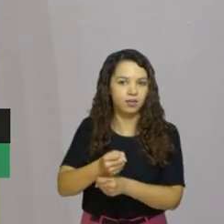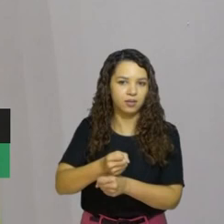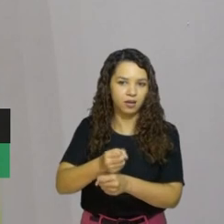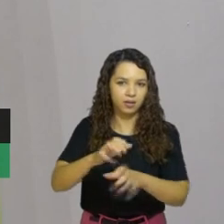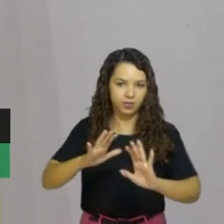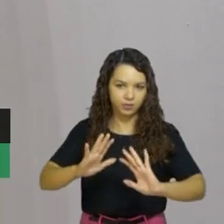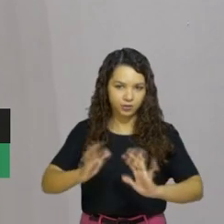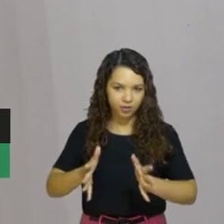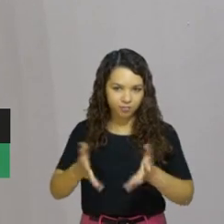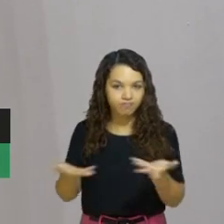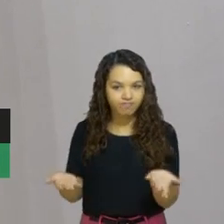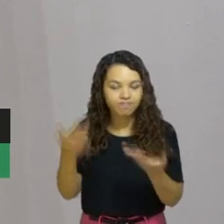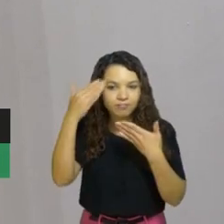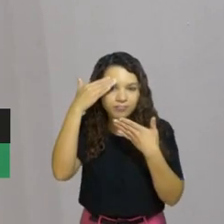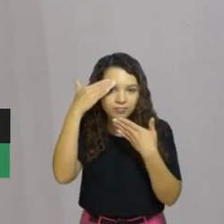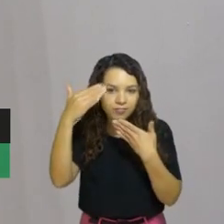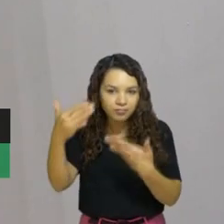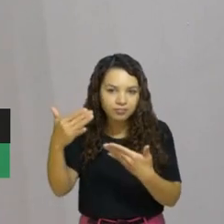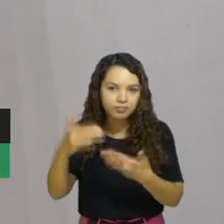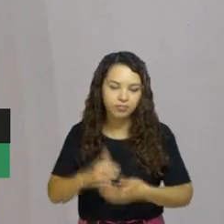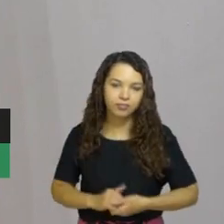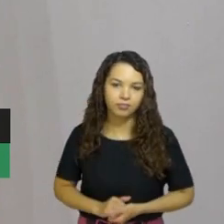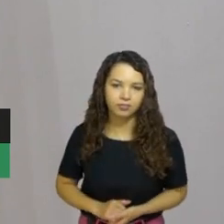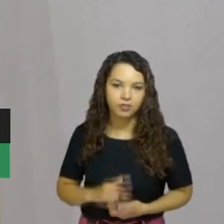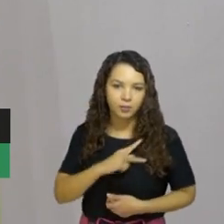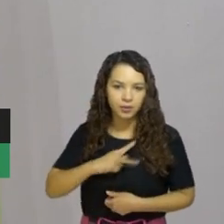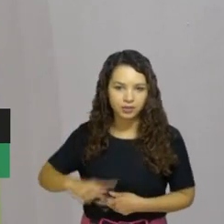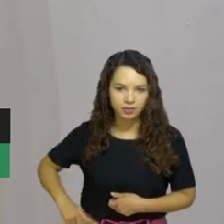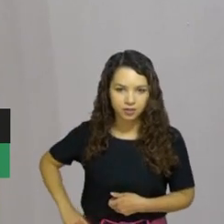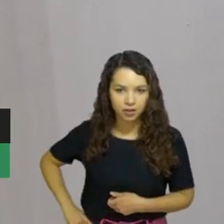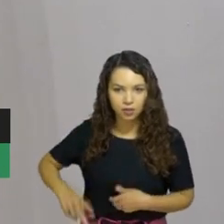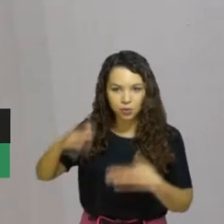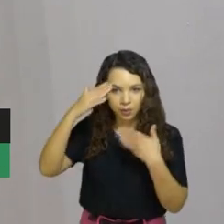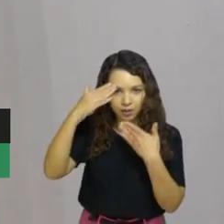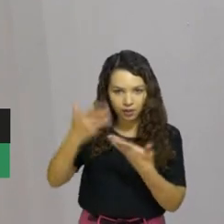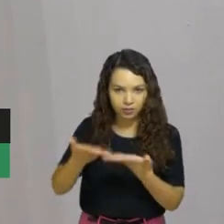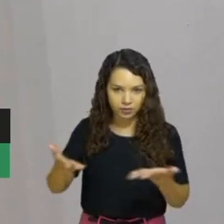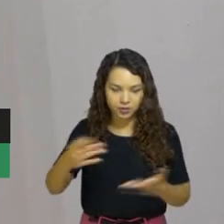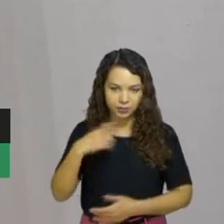Então, muito obrigado, senhor presidente. Obrigado, senhores deputados.